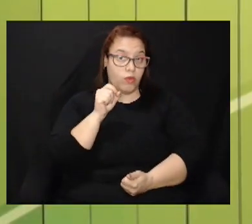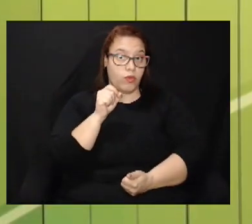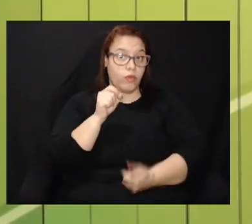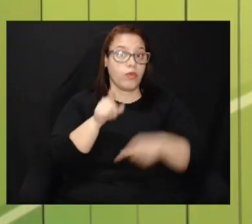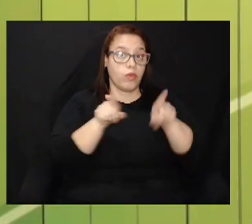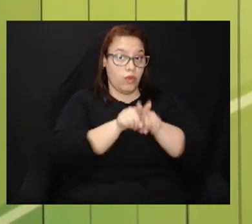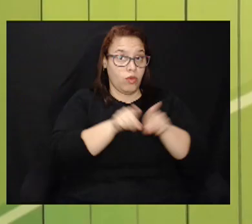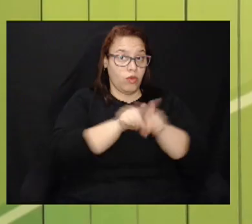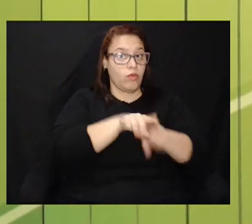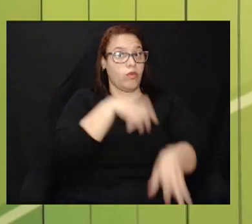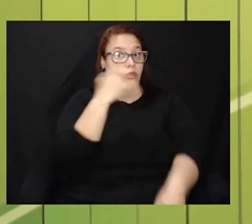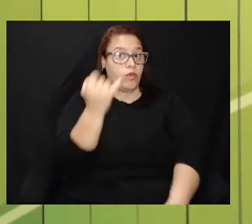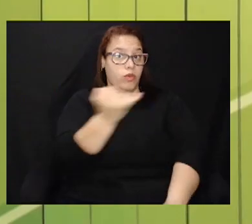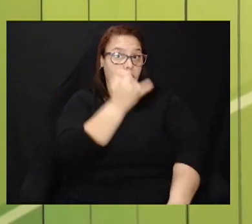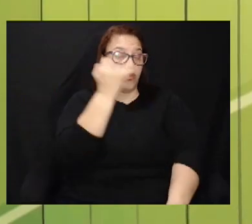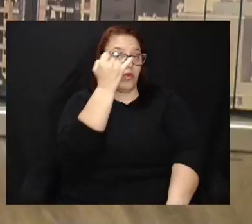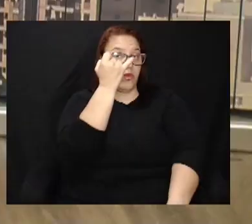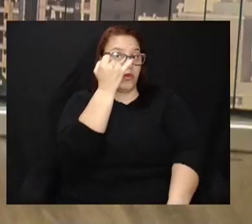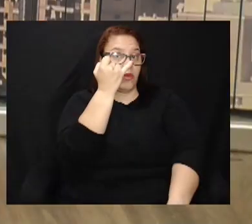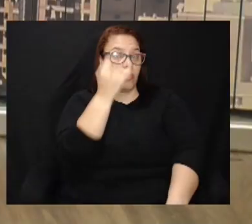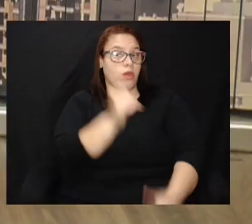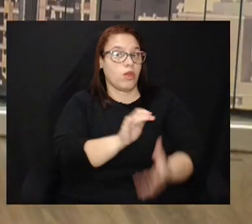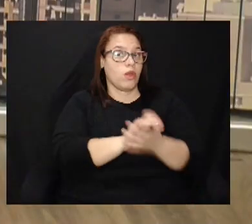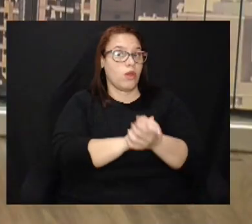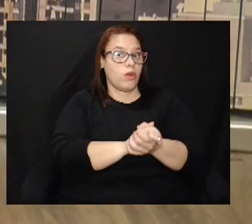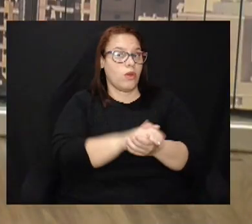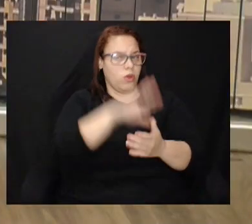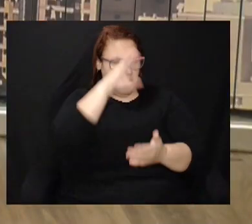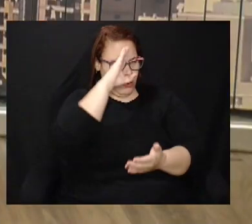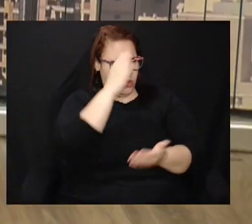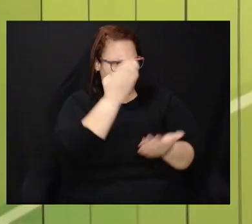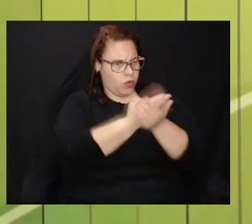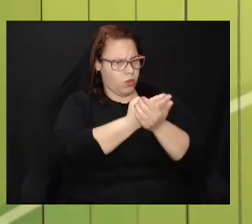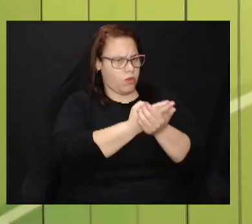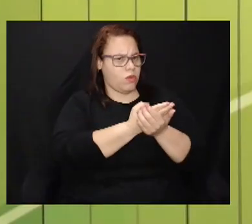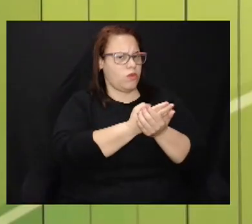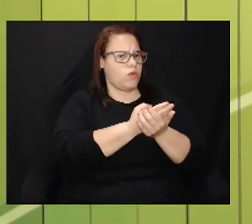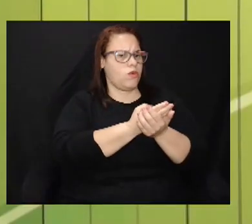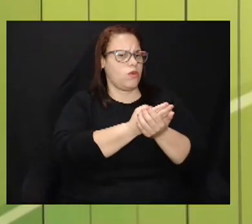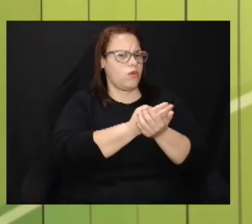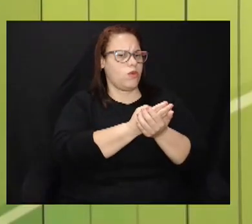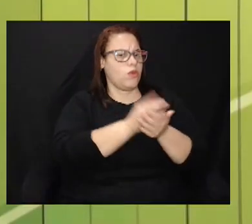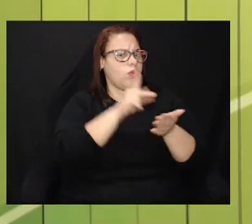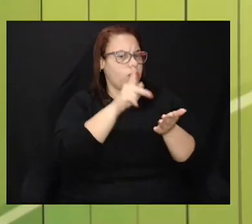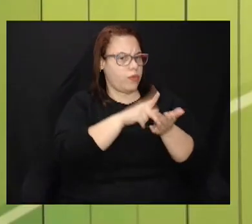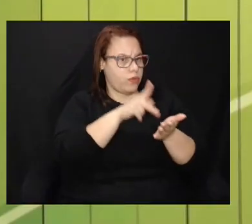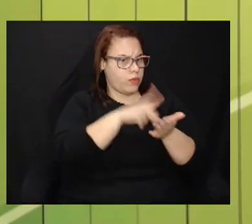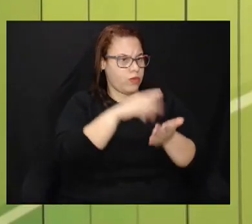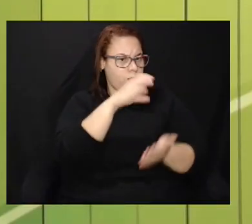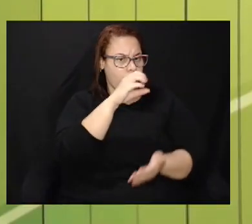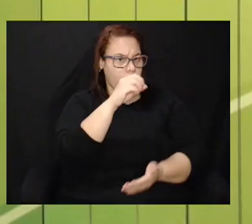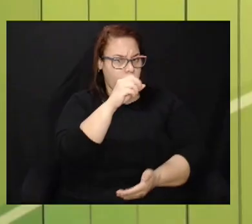importância disso, você acredita que agora a realização da COP,